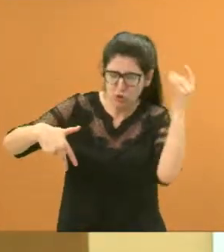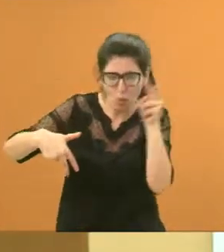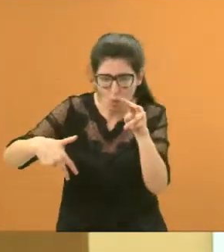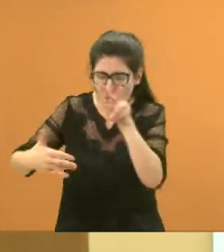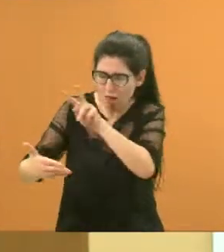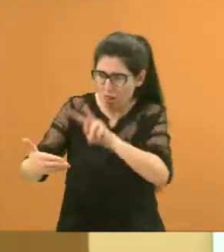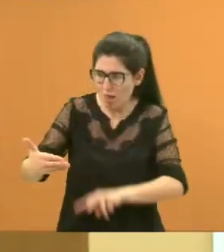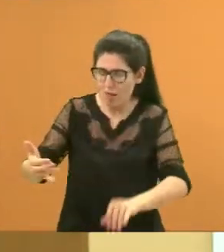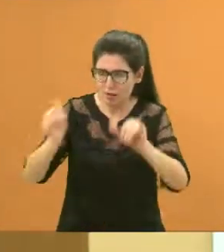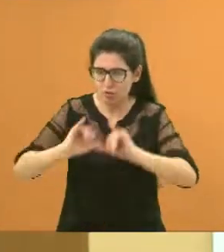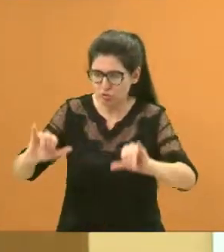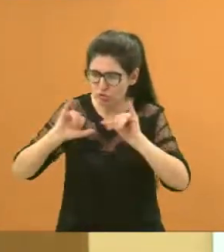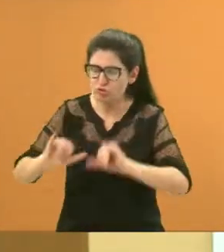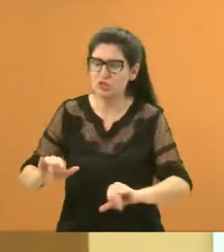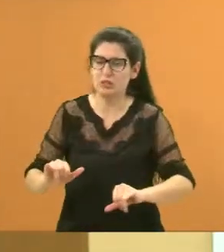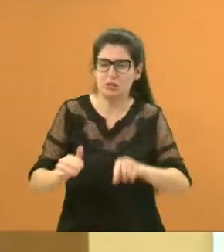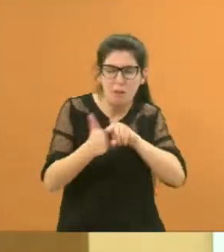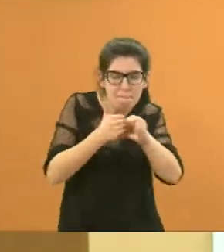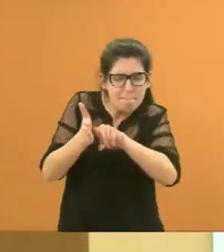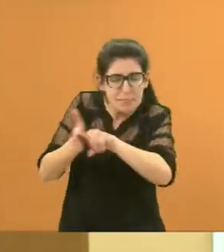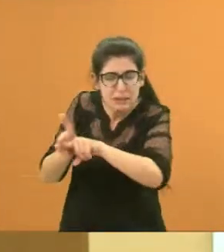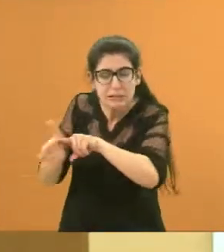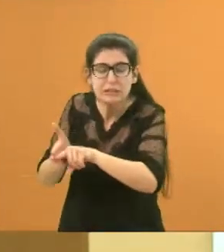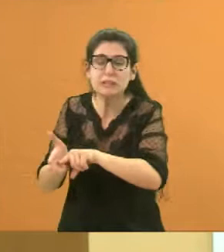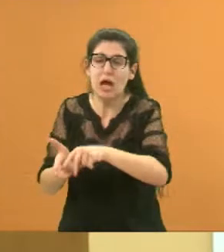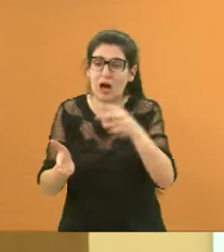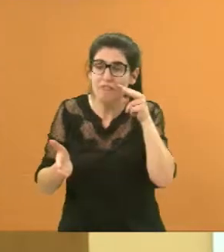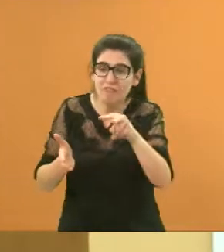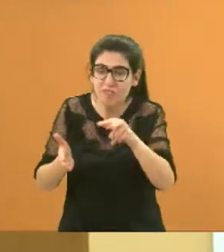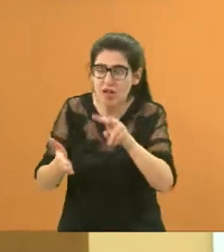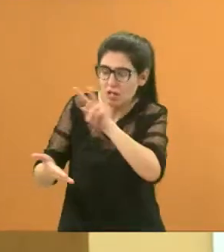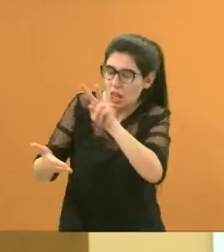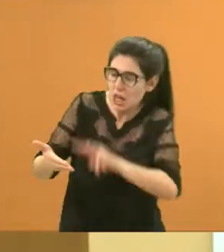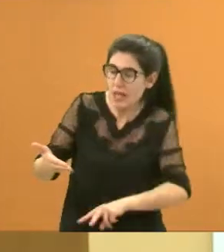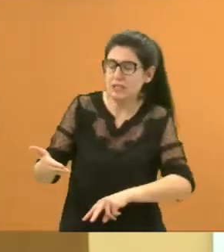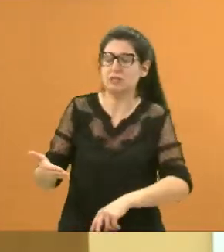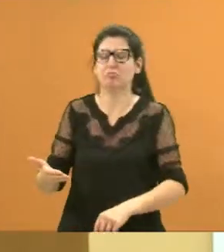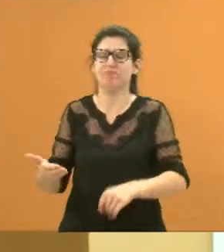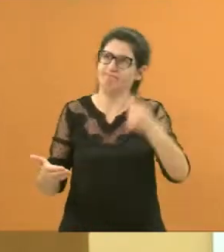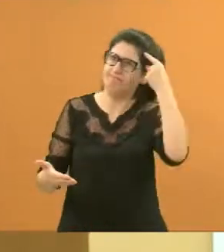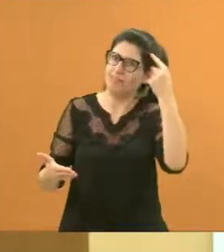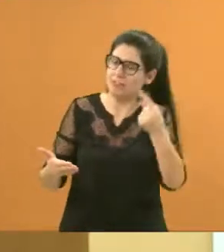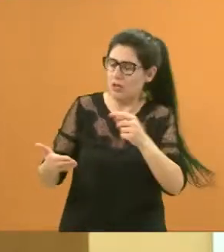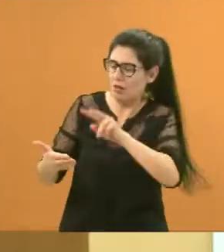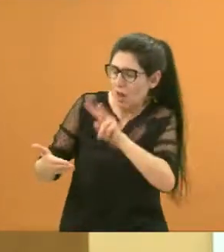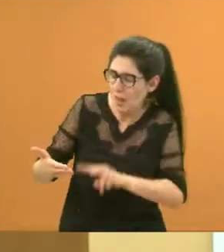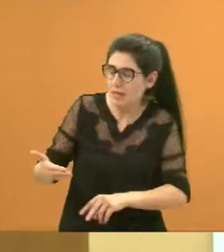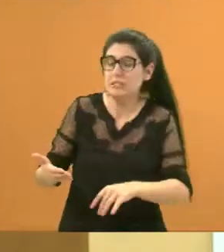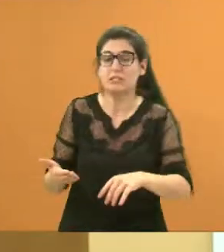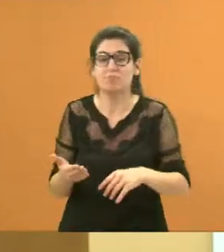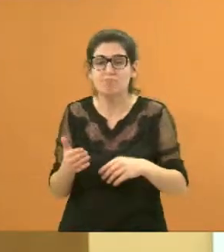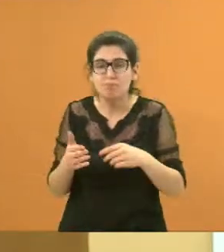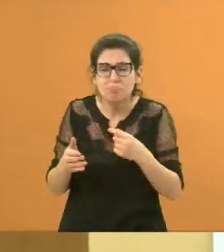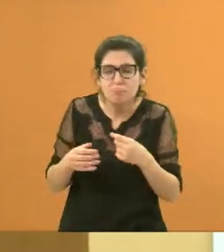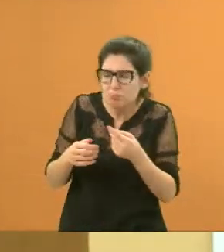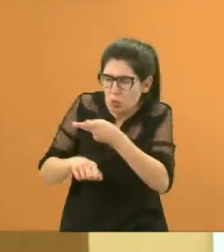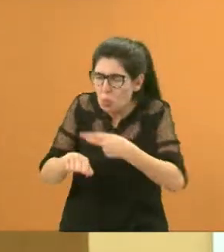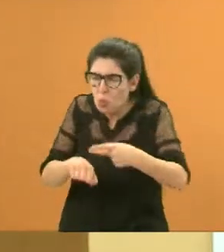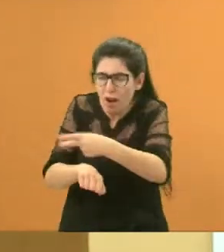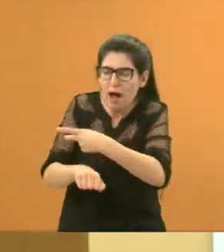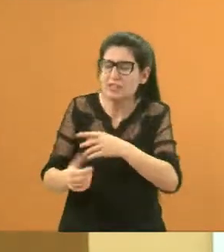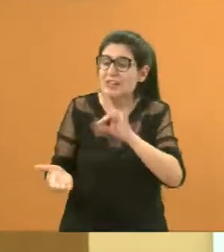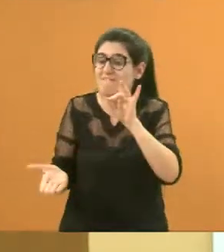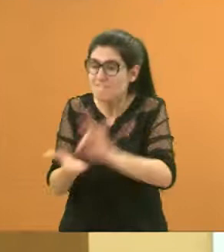uma informação e checar se de fato ela é verdadeira. Então, a fake news ela é ruim, mas aquelas pessoas que